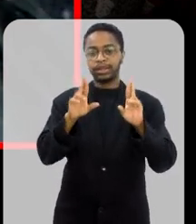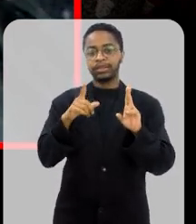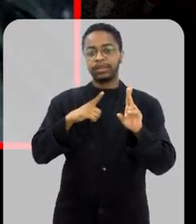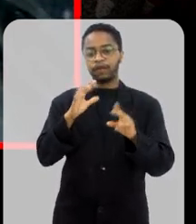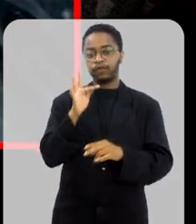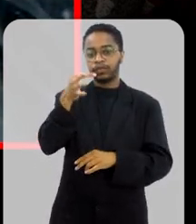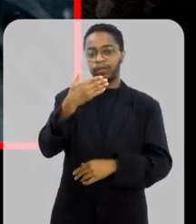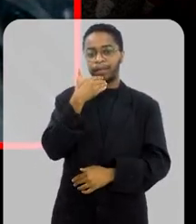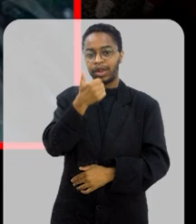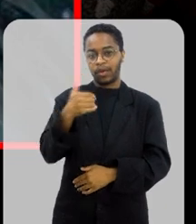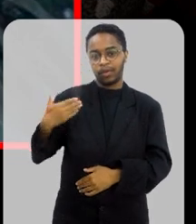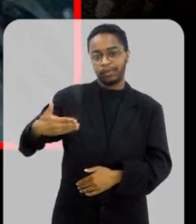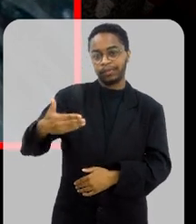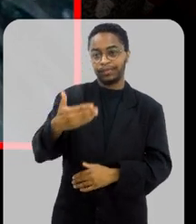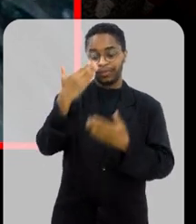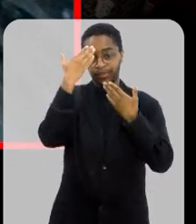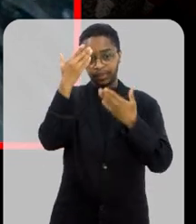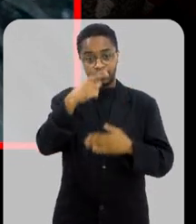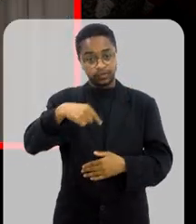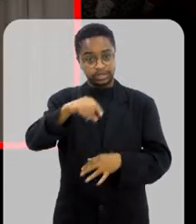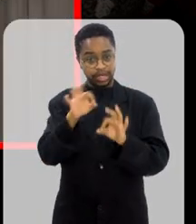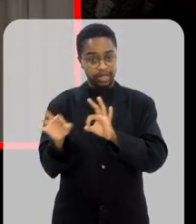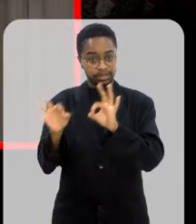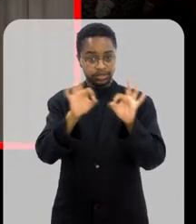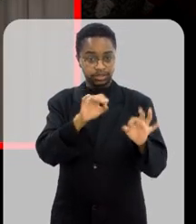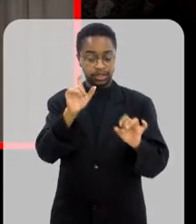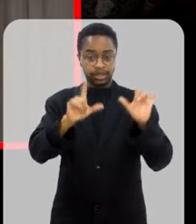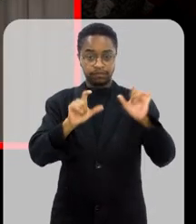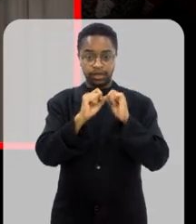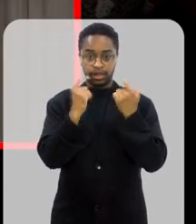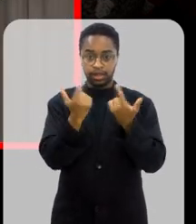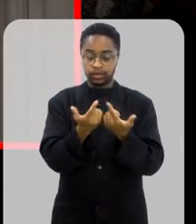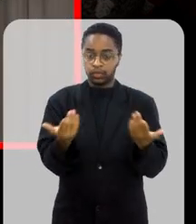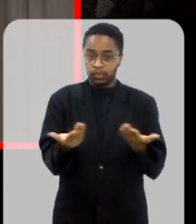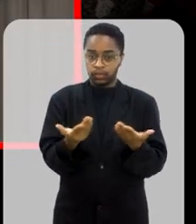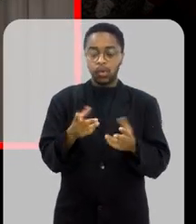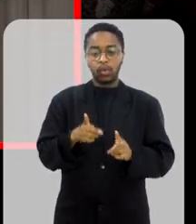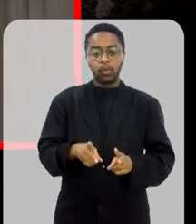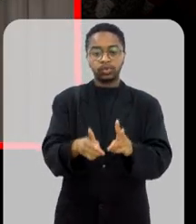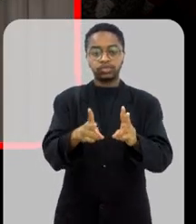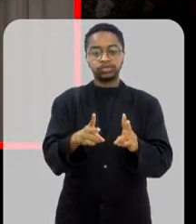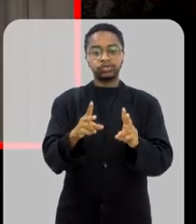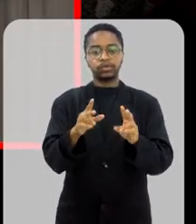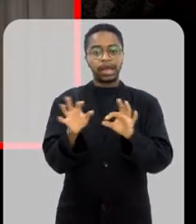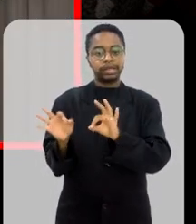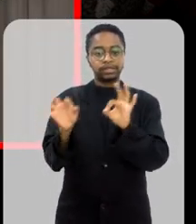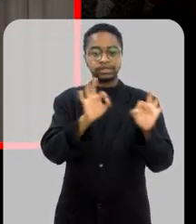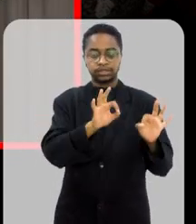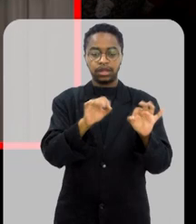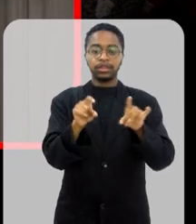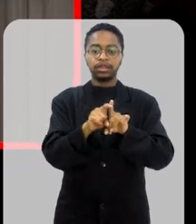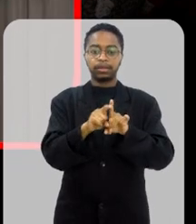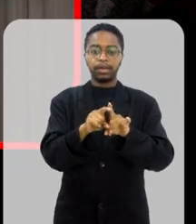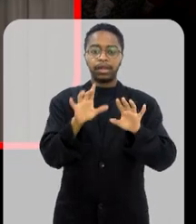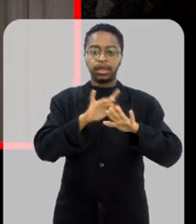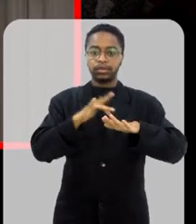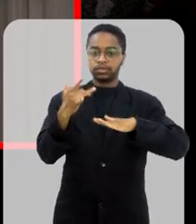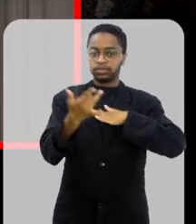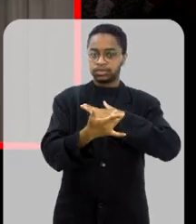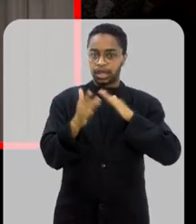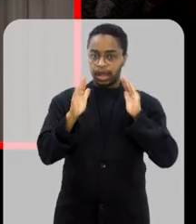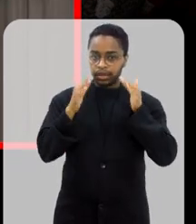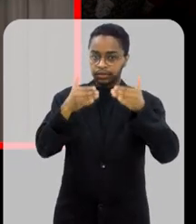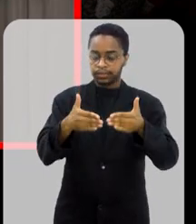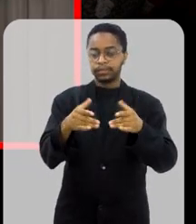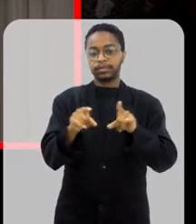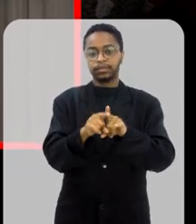gente possa ter aí um futuro melhor pela frente. Obrigada a você que acompanhou o programa de hoje. Continue de olho na programação da TV Alerj e também